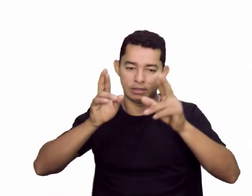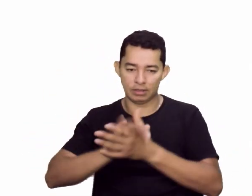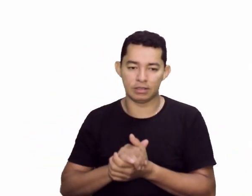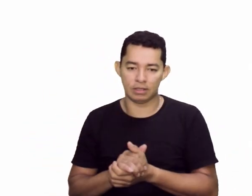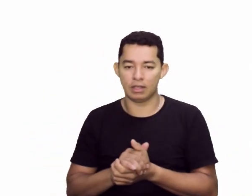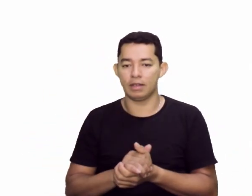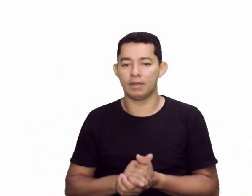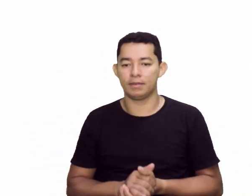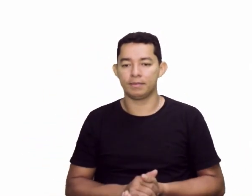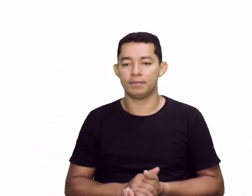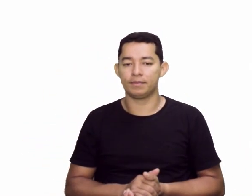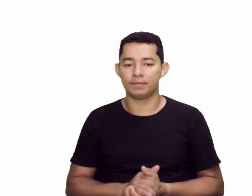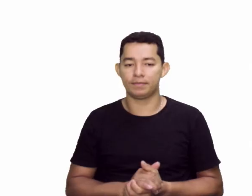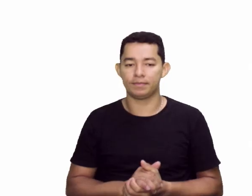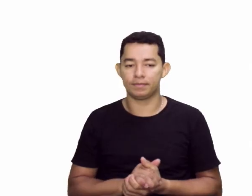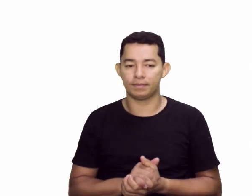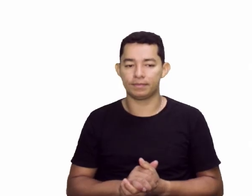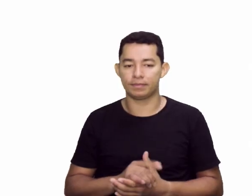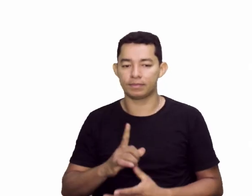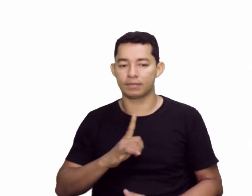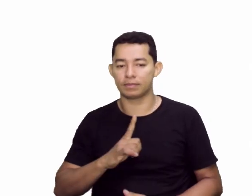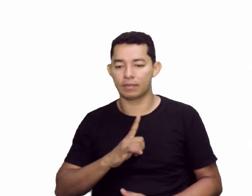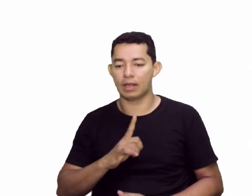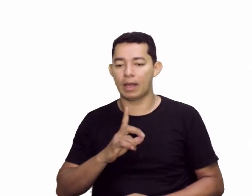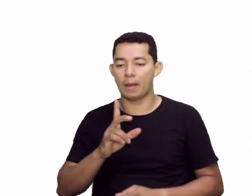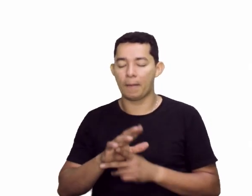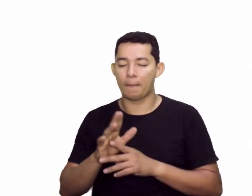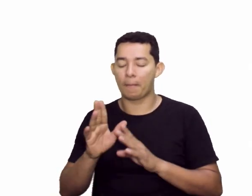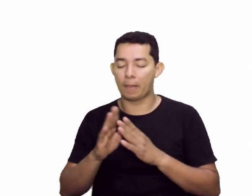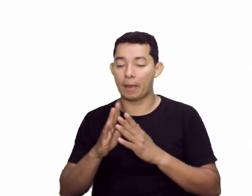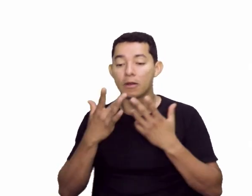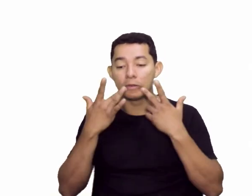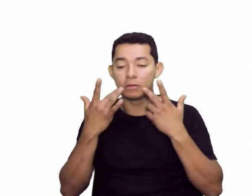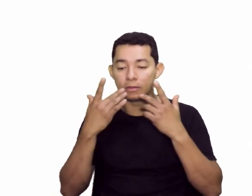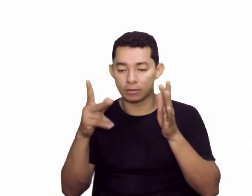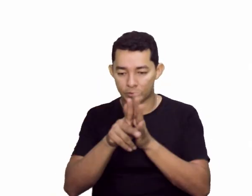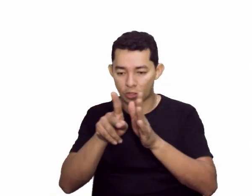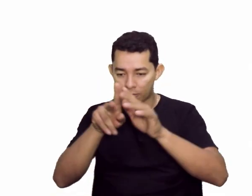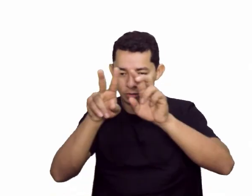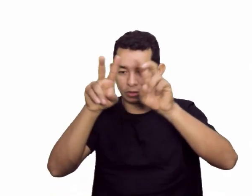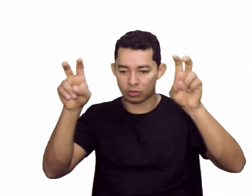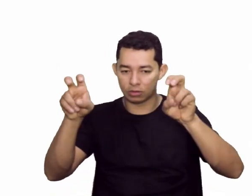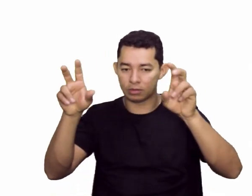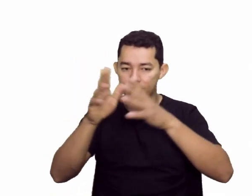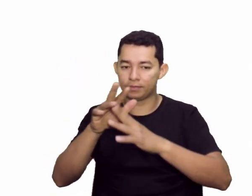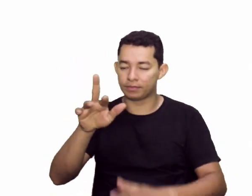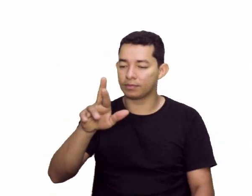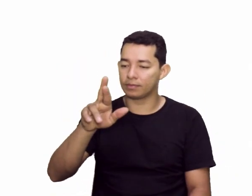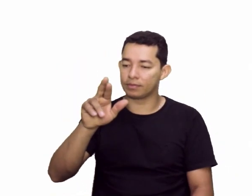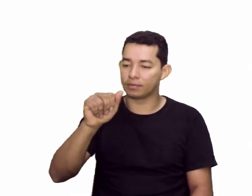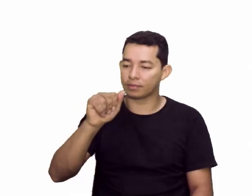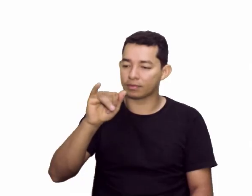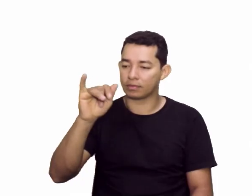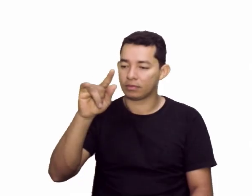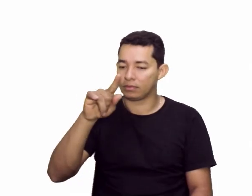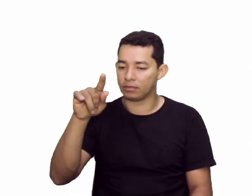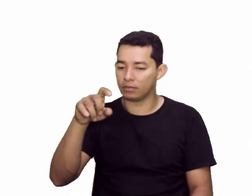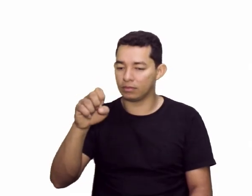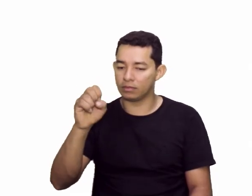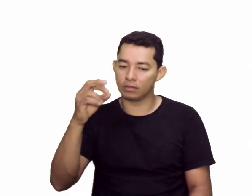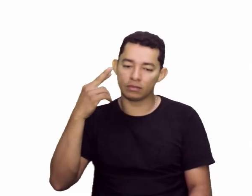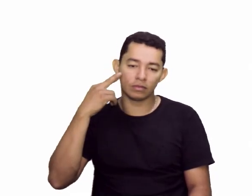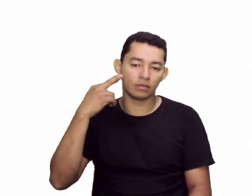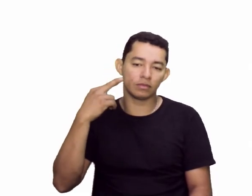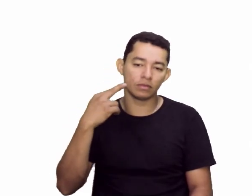de peças, você tem a peça Raízes de Rondônia, com as personagens Yaci,